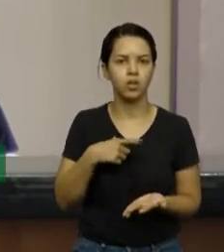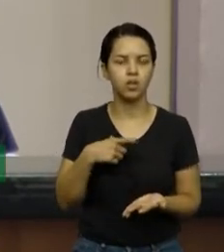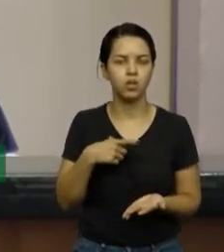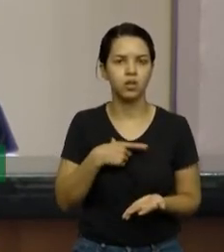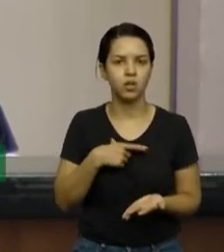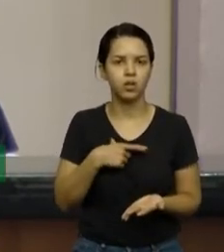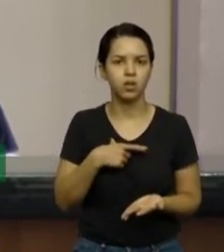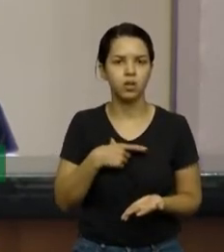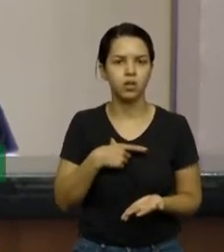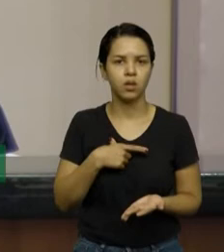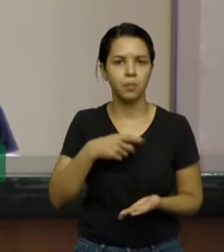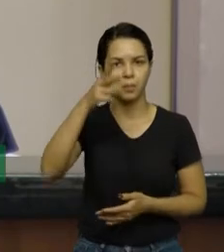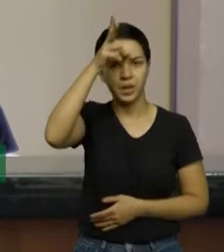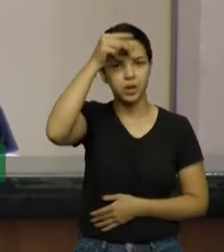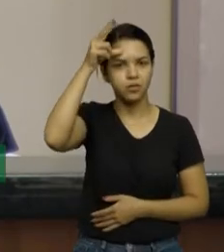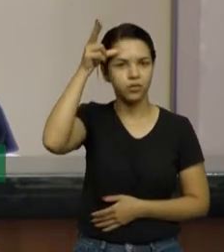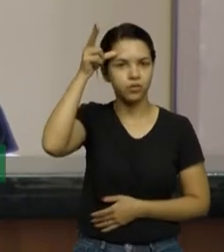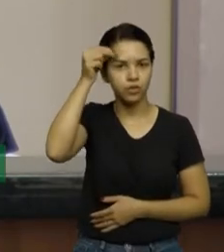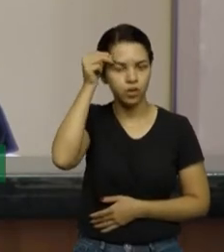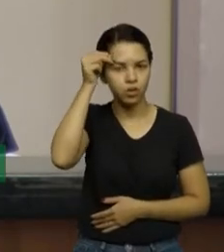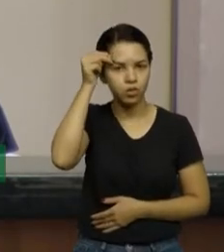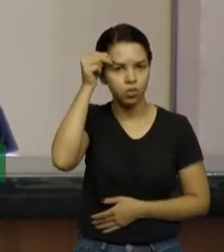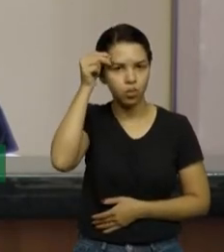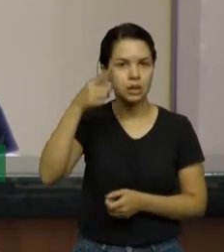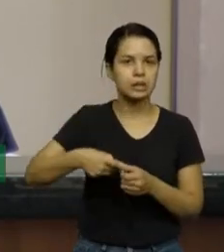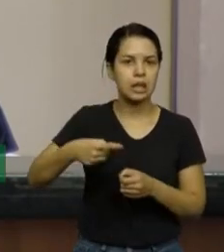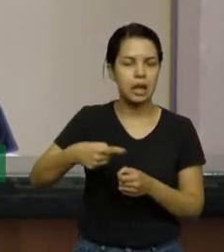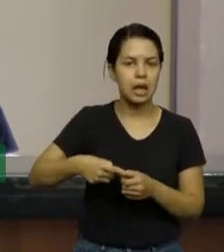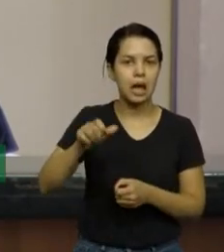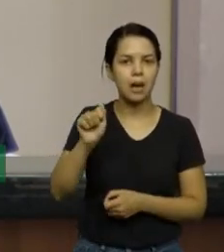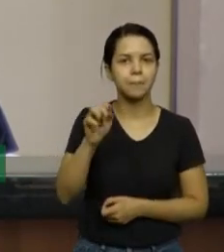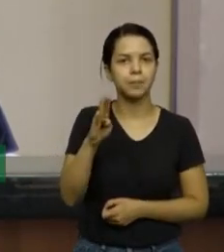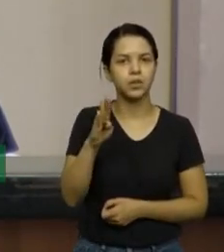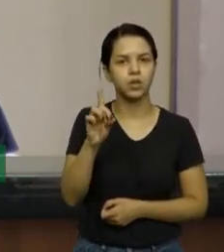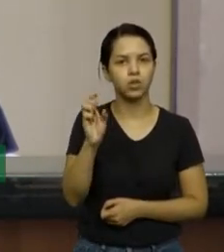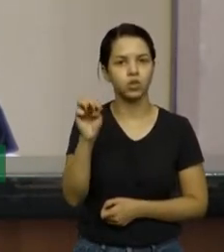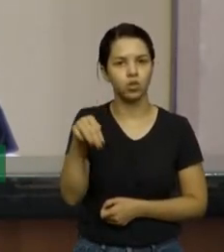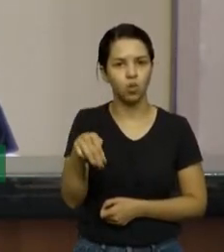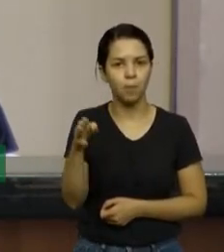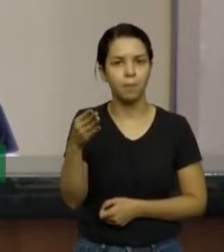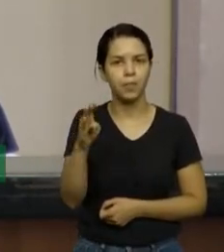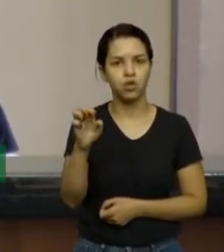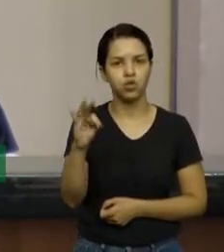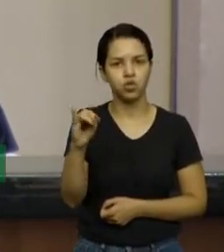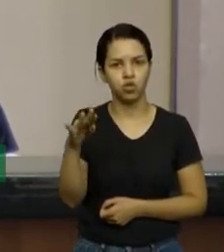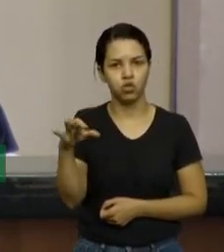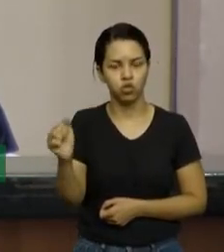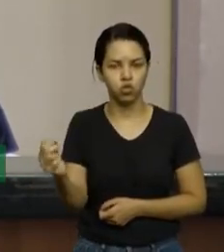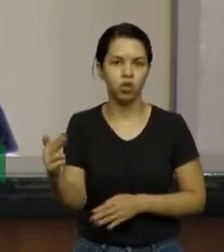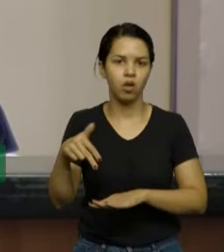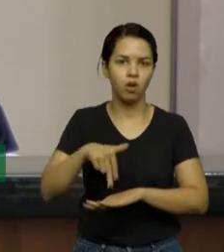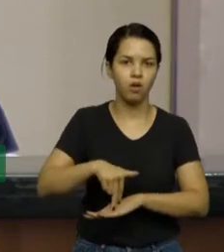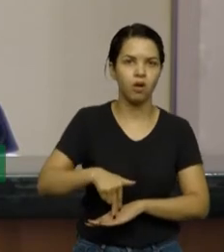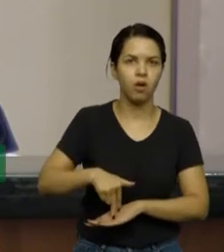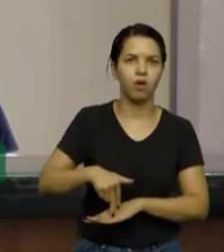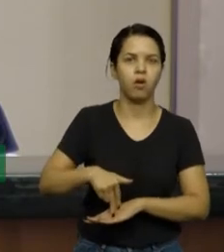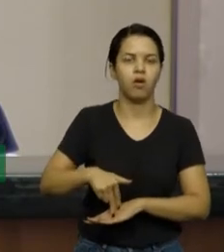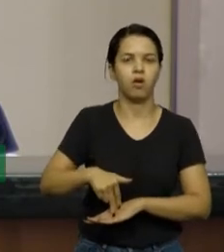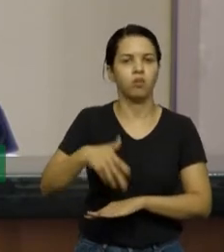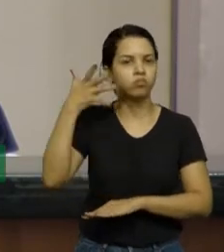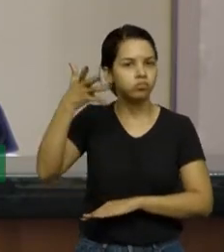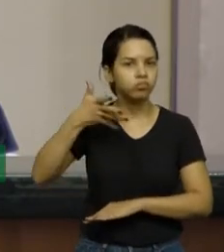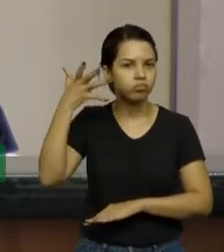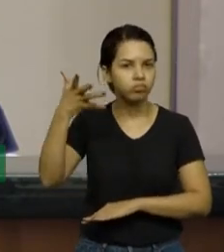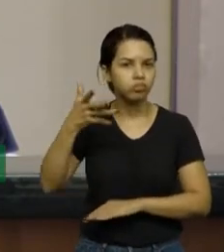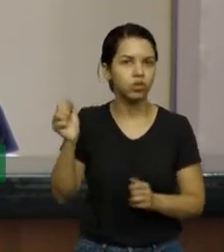do prefeito de Abdon Batista, Jadir Luiz Souza, acompanhado da realeza, para uso